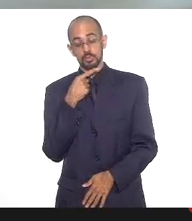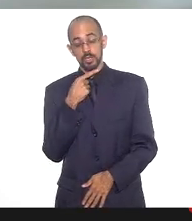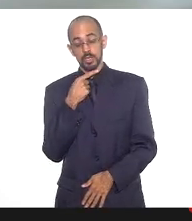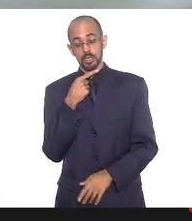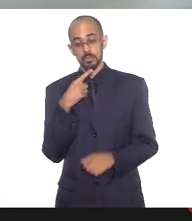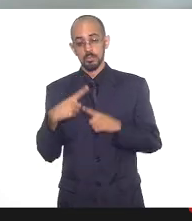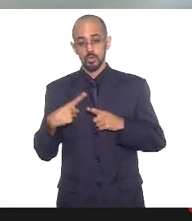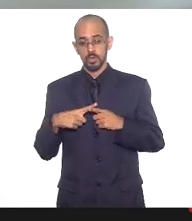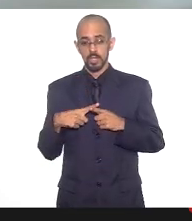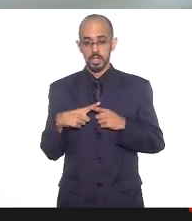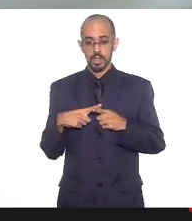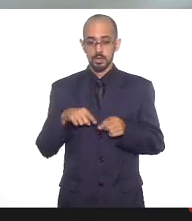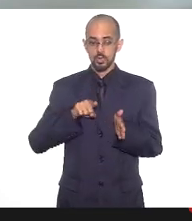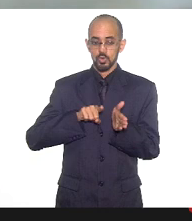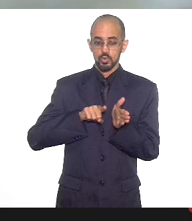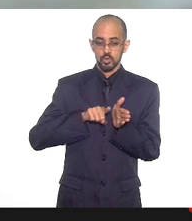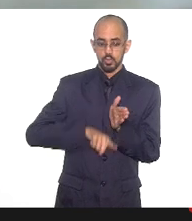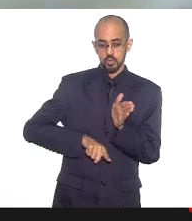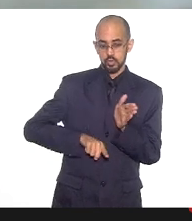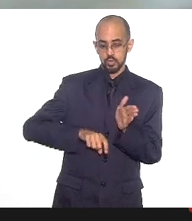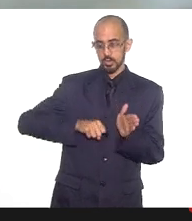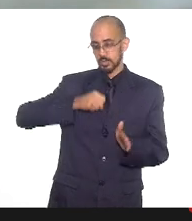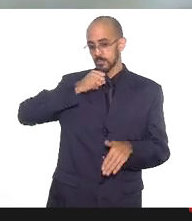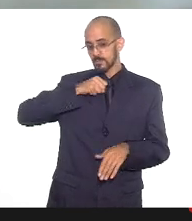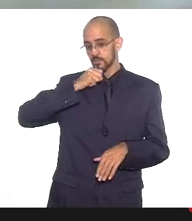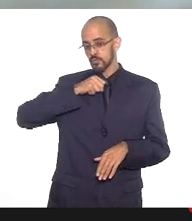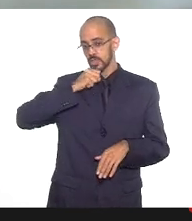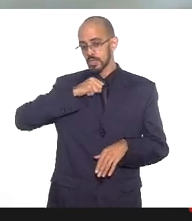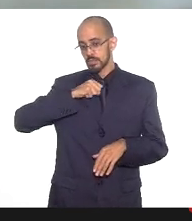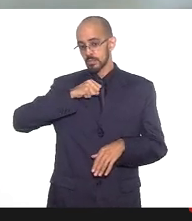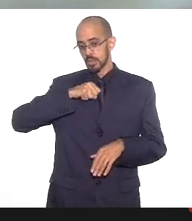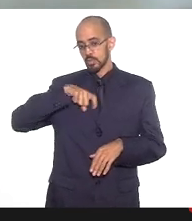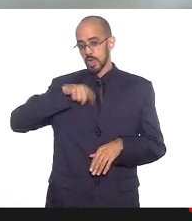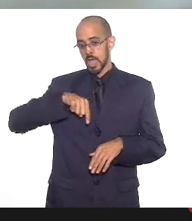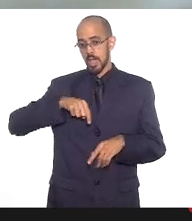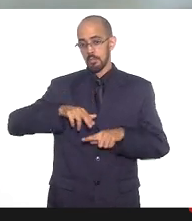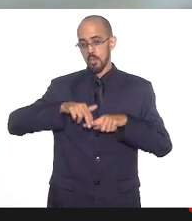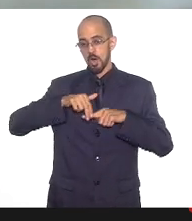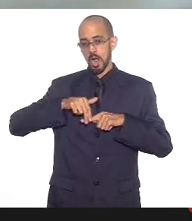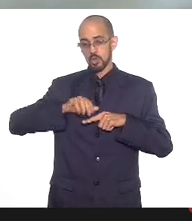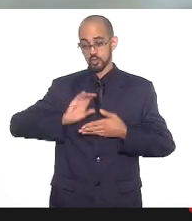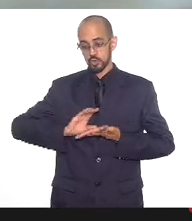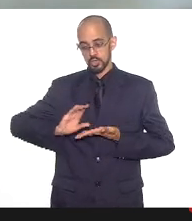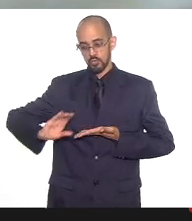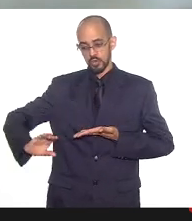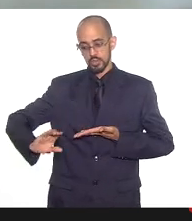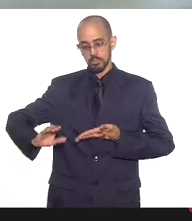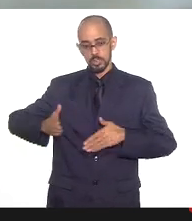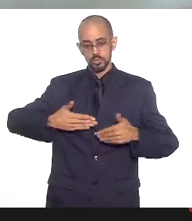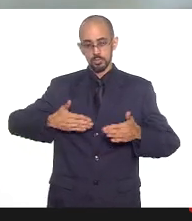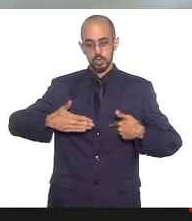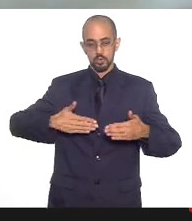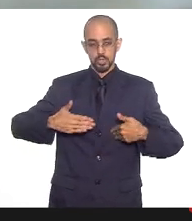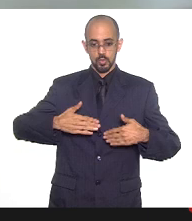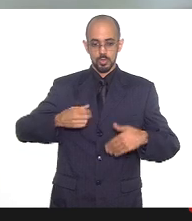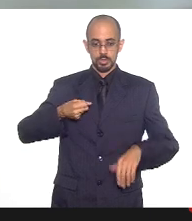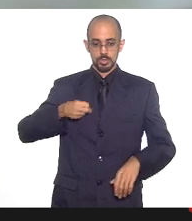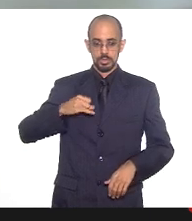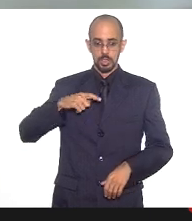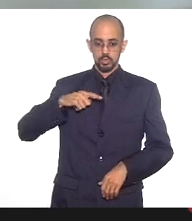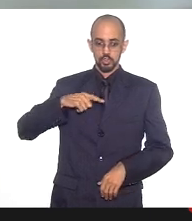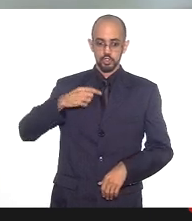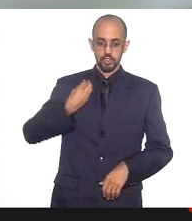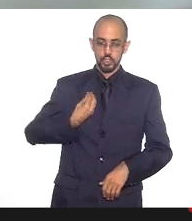Uma depreciação é função dos investimentos e da produção. Se eu tinha uma vida útil de